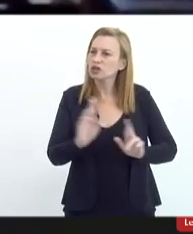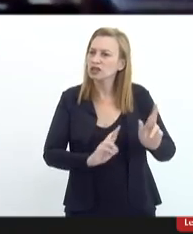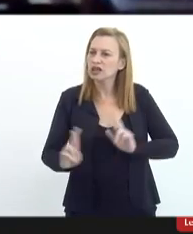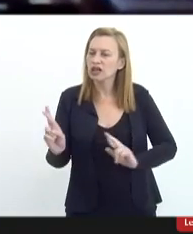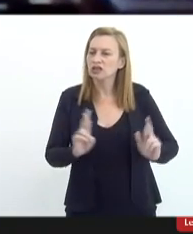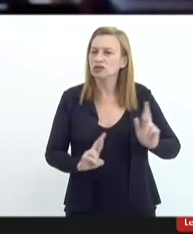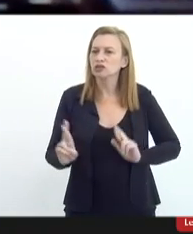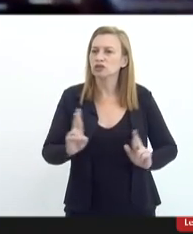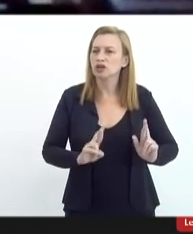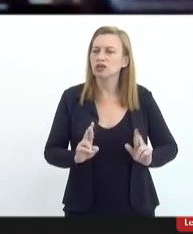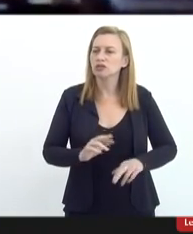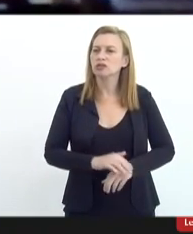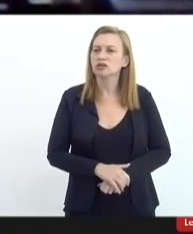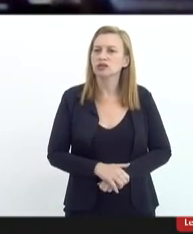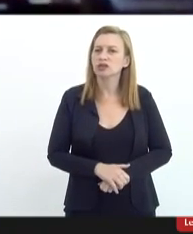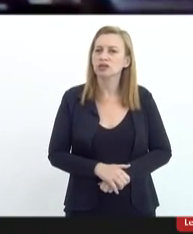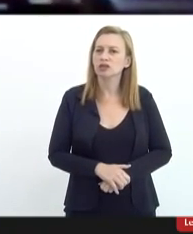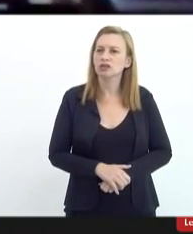relacionados a